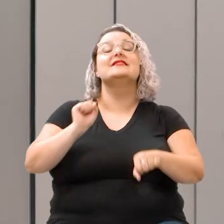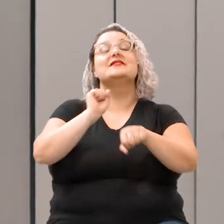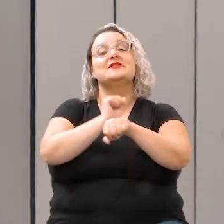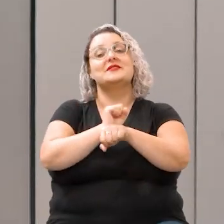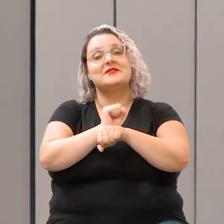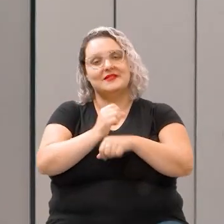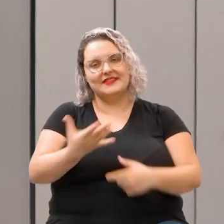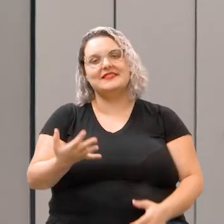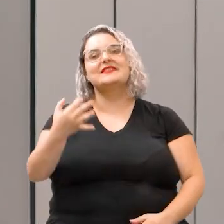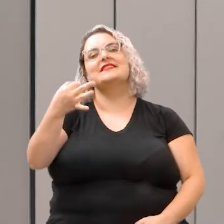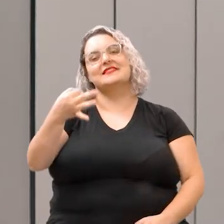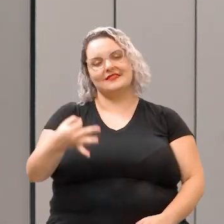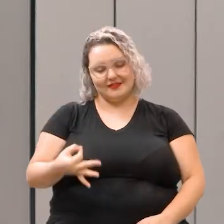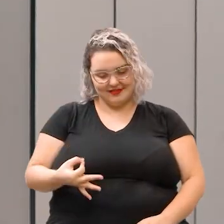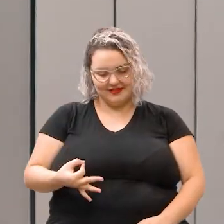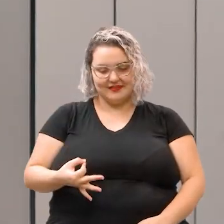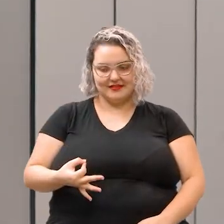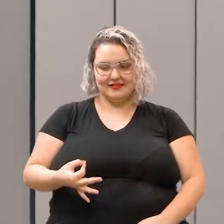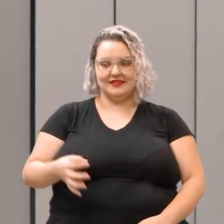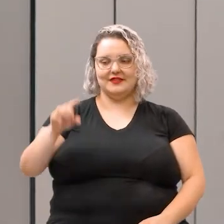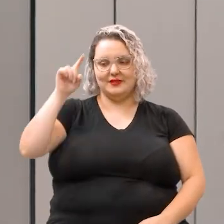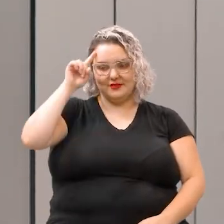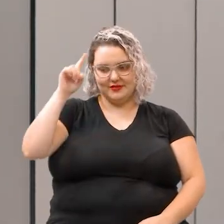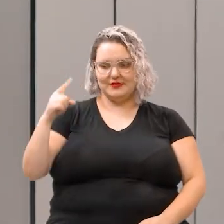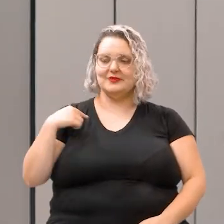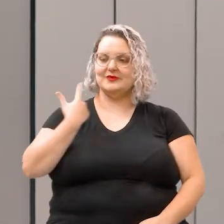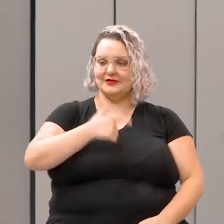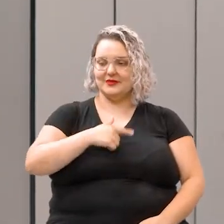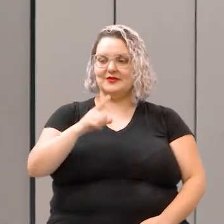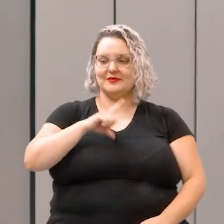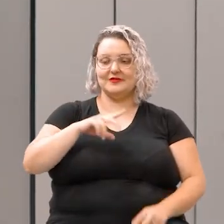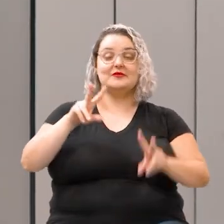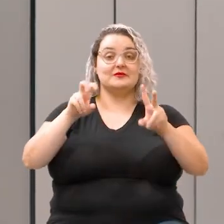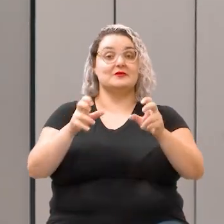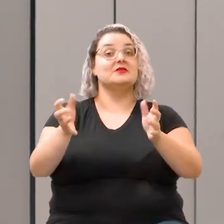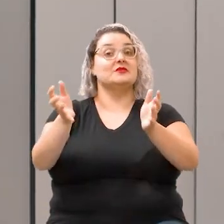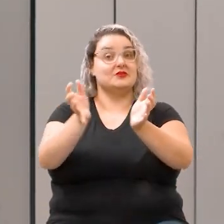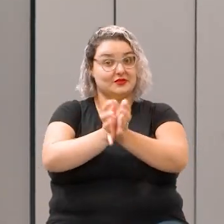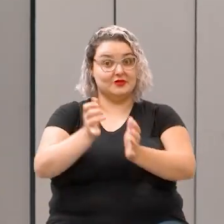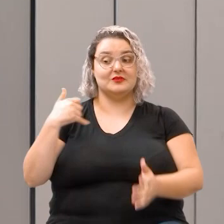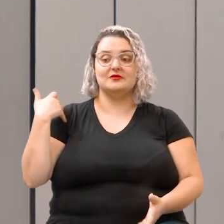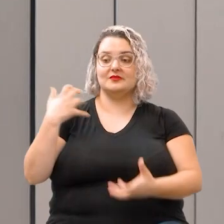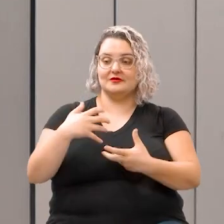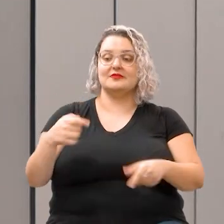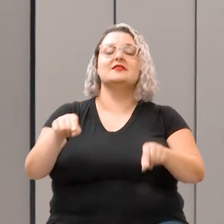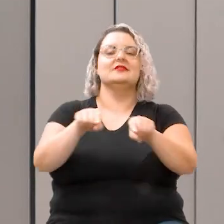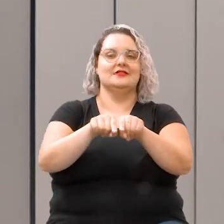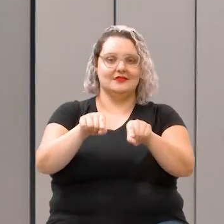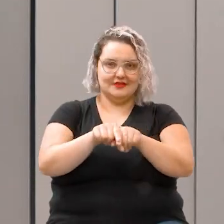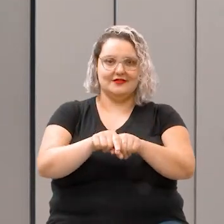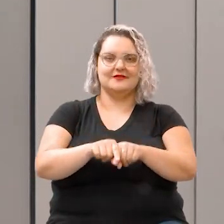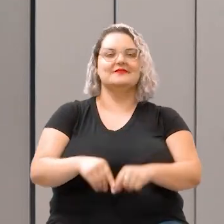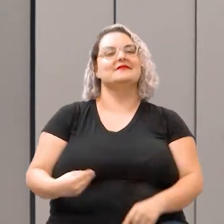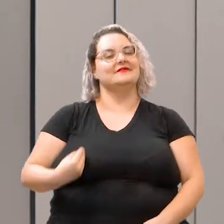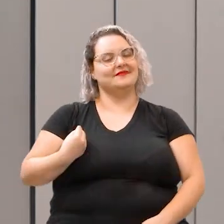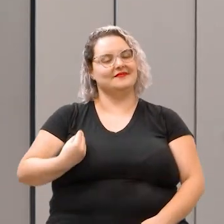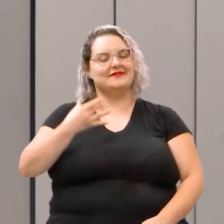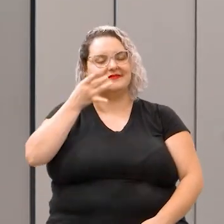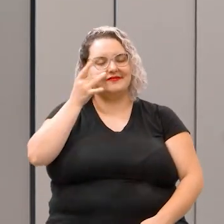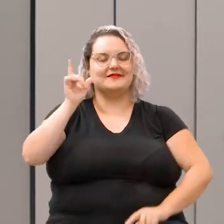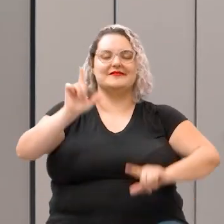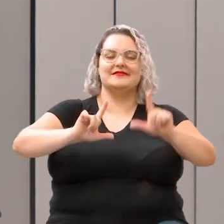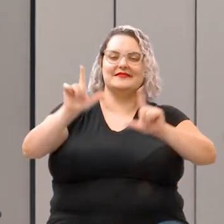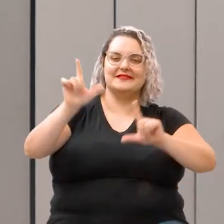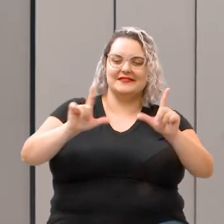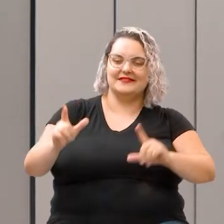aí e com certeza o dia que nós tivermos esse tema na Comissão dos Idosos também terá transmissão ao vivo da TV